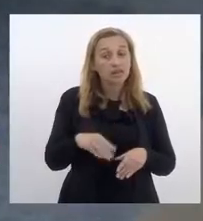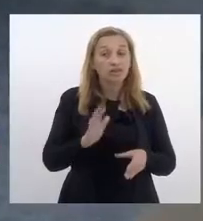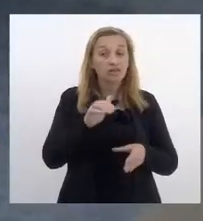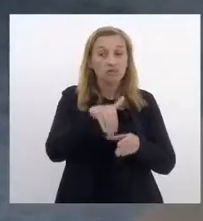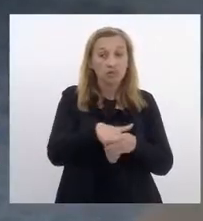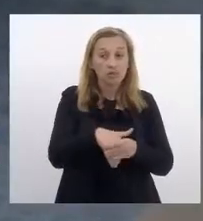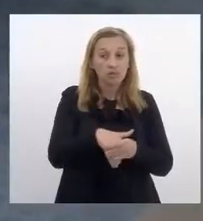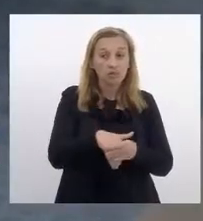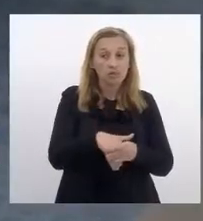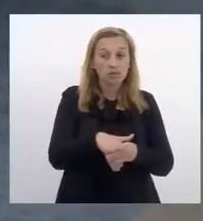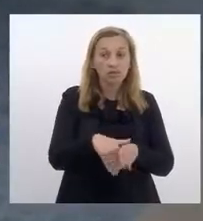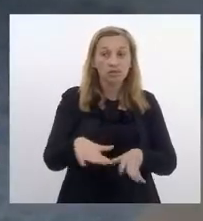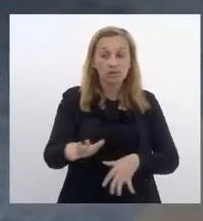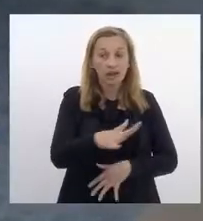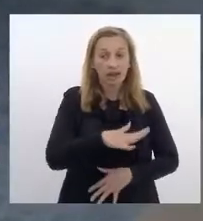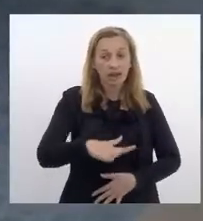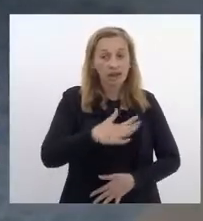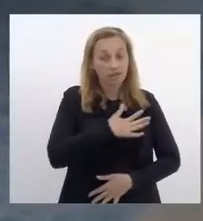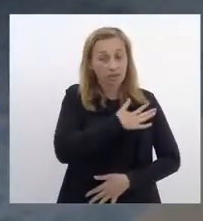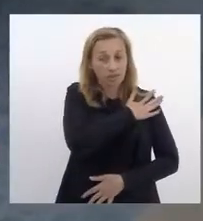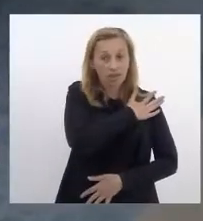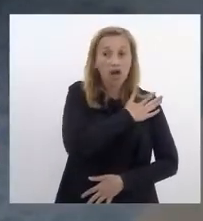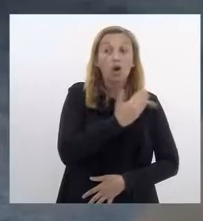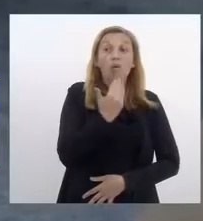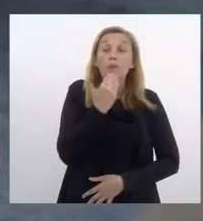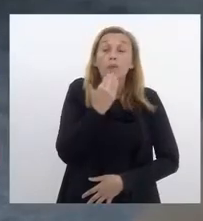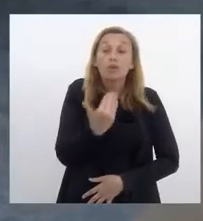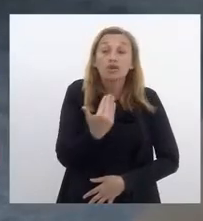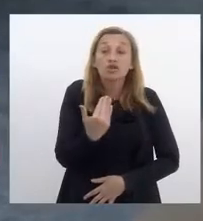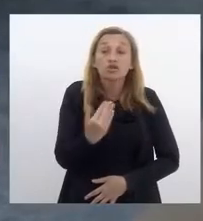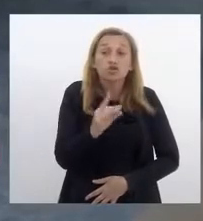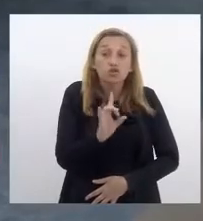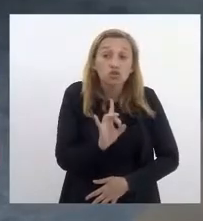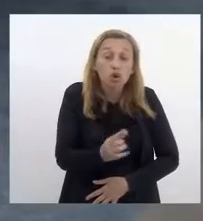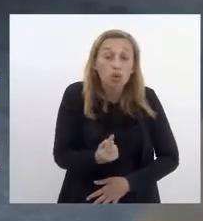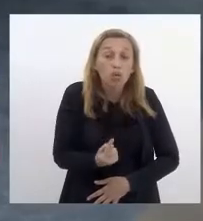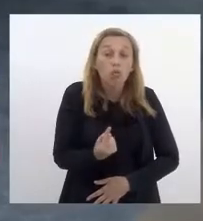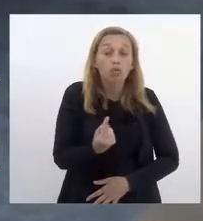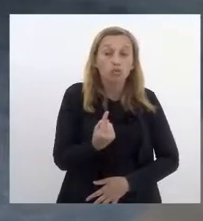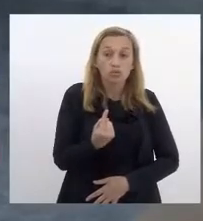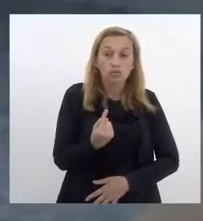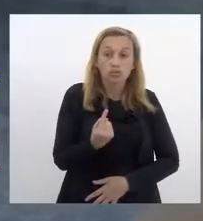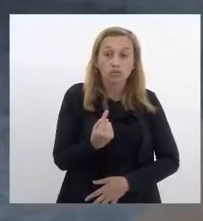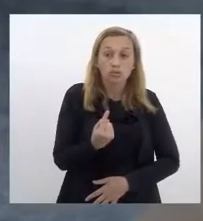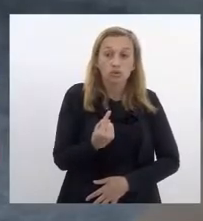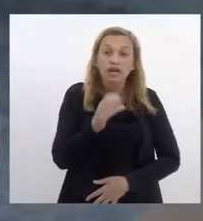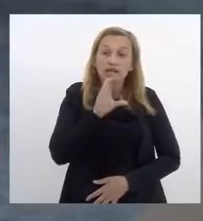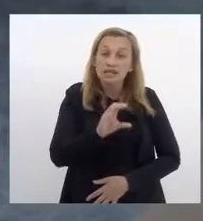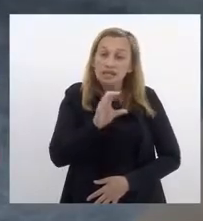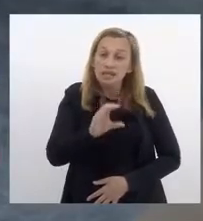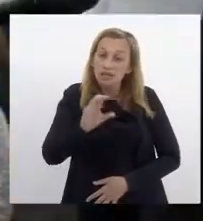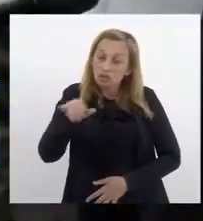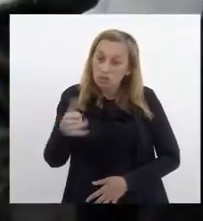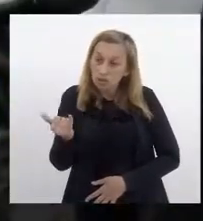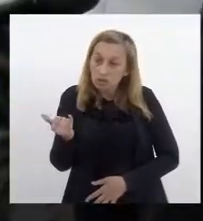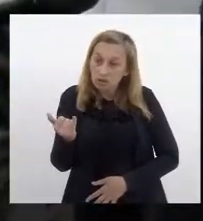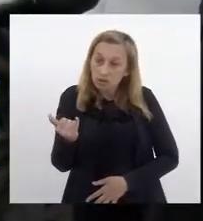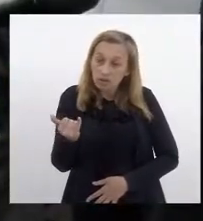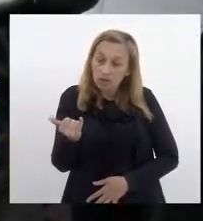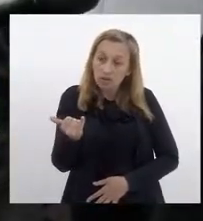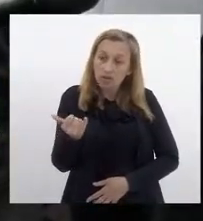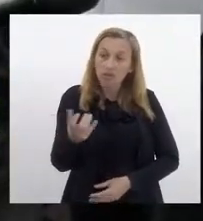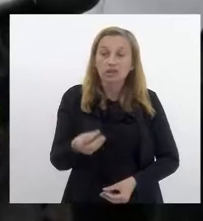eu. O que eu pedi, único e exclusivamente, foi que a CCJ